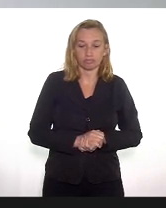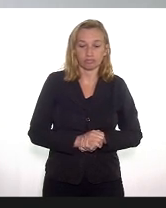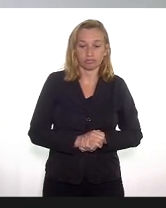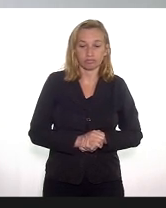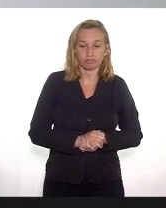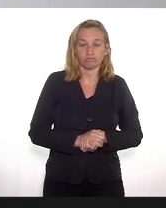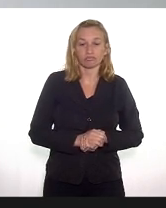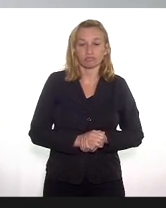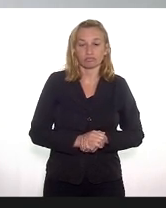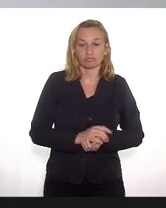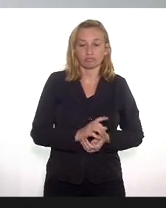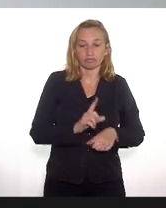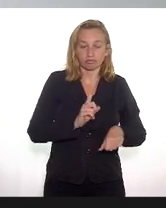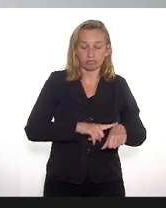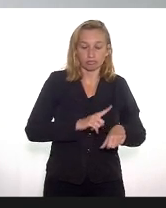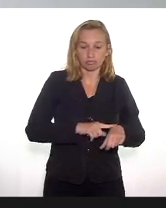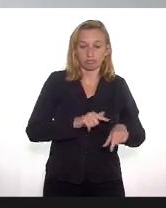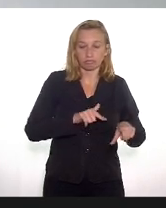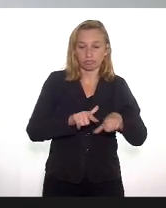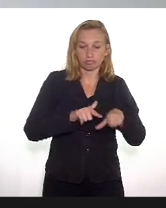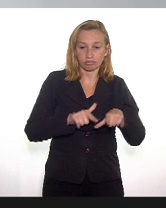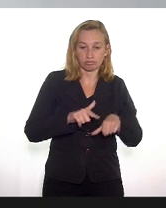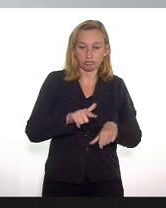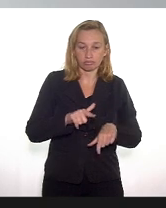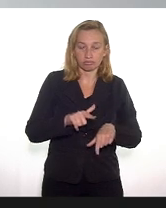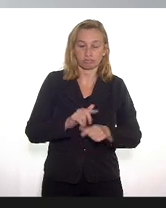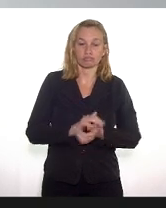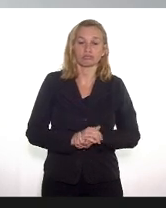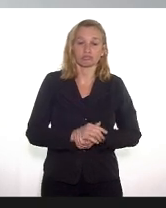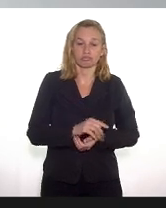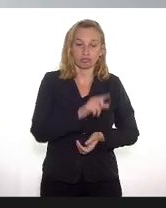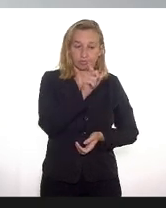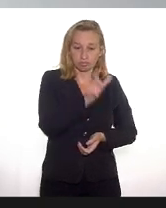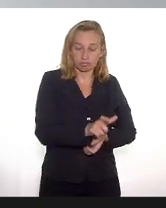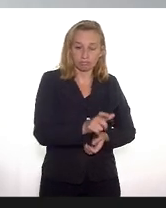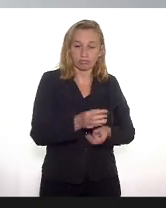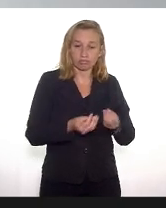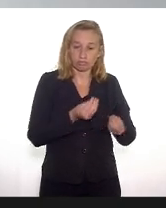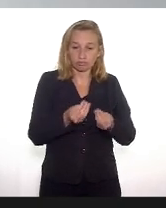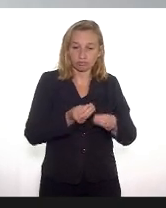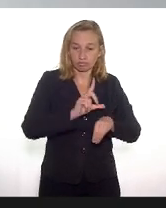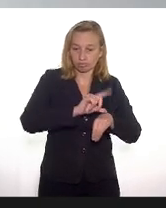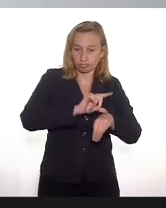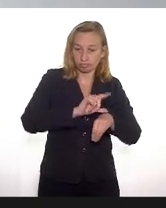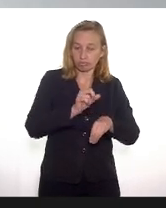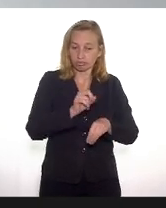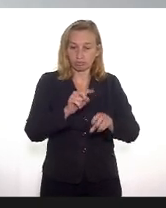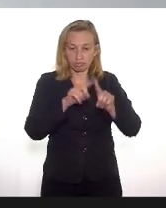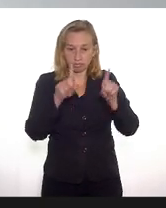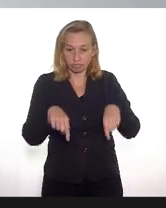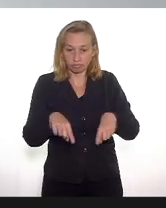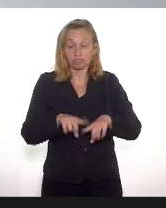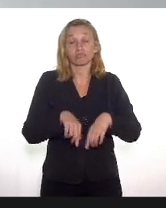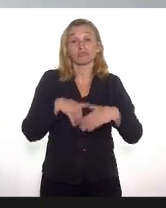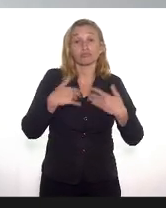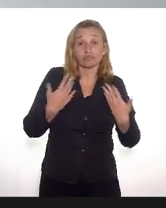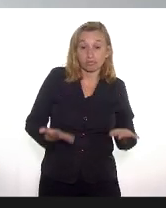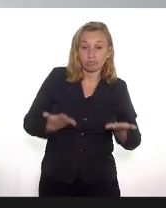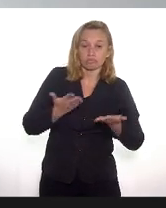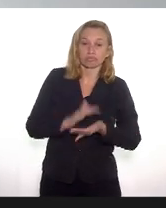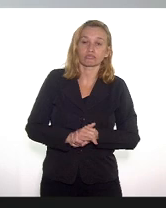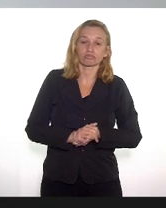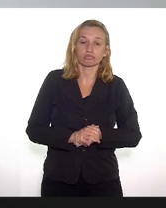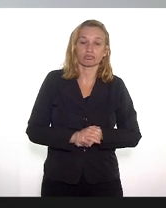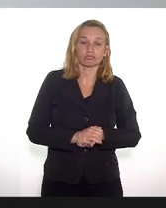desses trabalhadores, que a gente tem que pensar como trabalhar essa agenda. Não são servidores, então